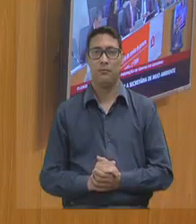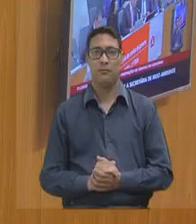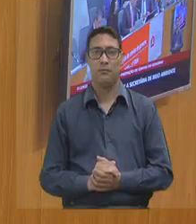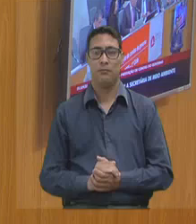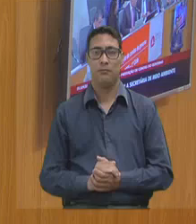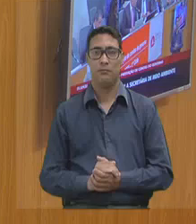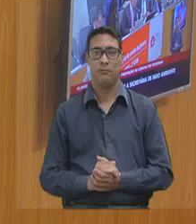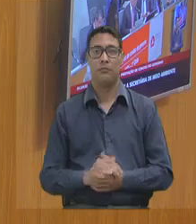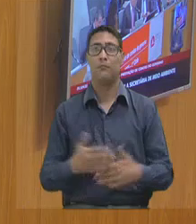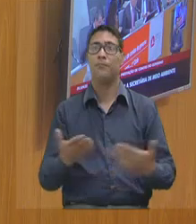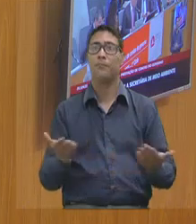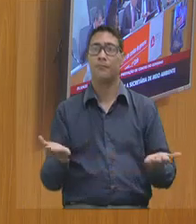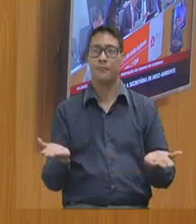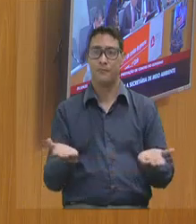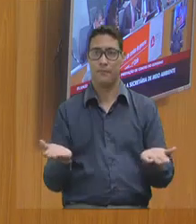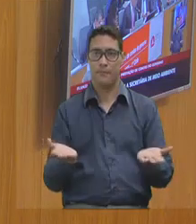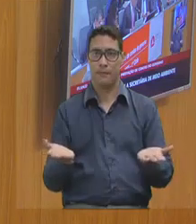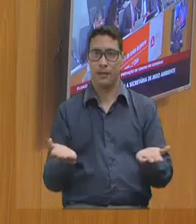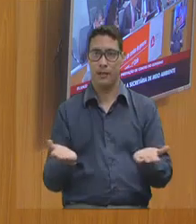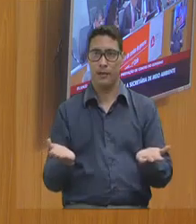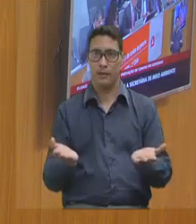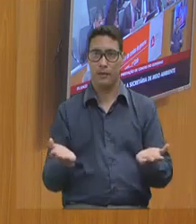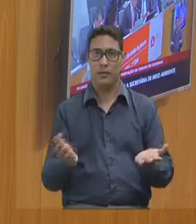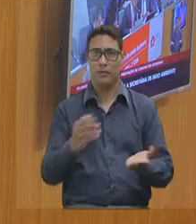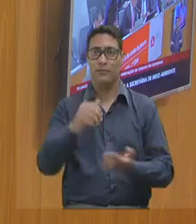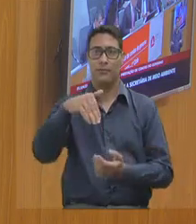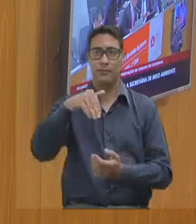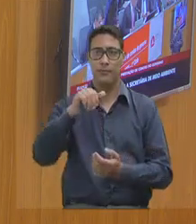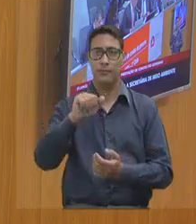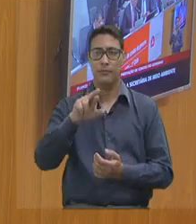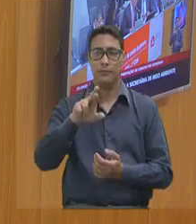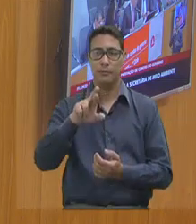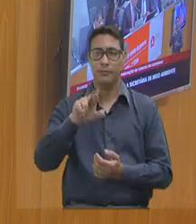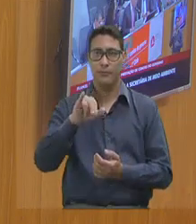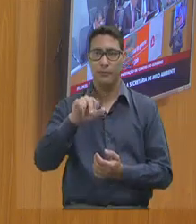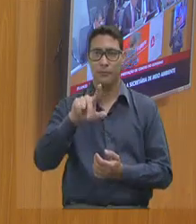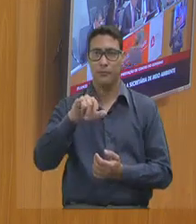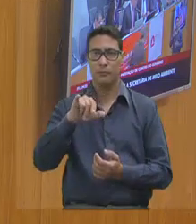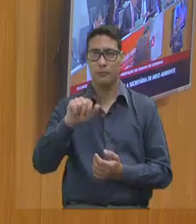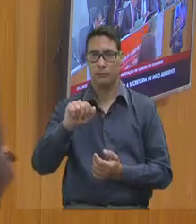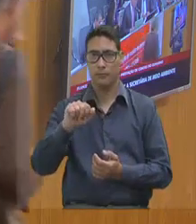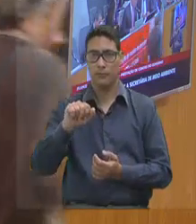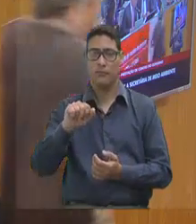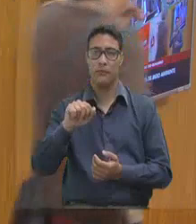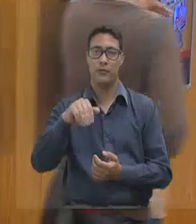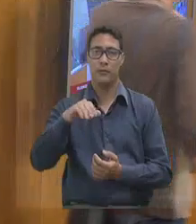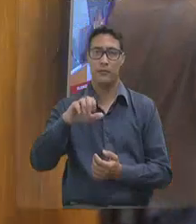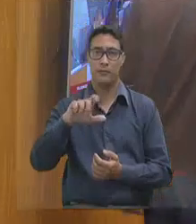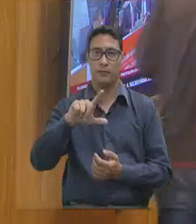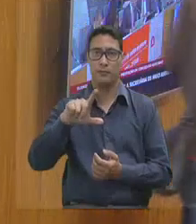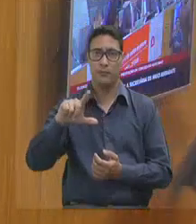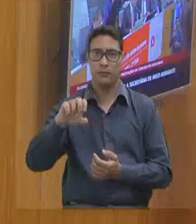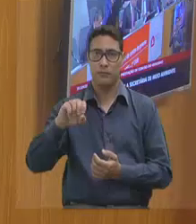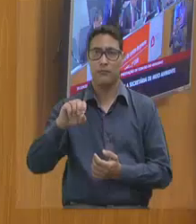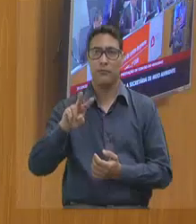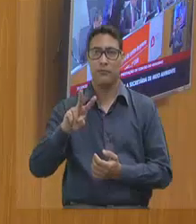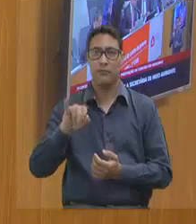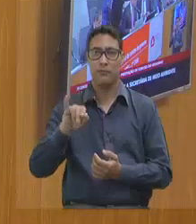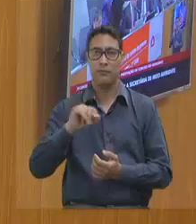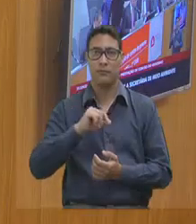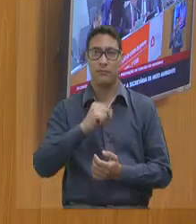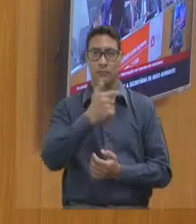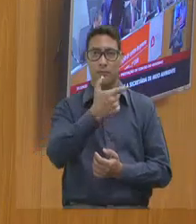passo a palavra a senhora Marília Carvalho Melo que disporá de 20 minutos para